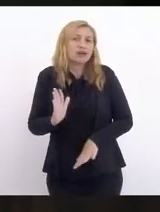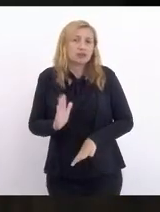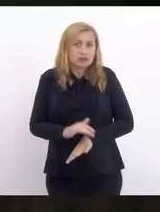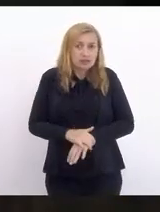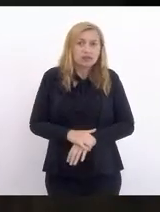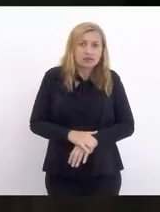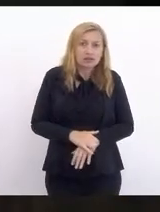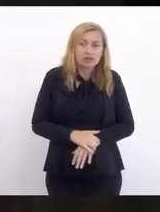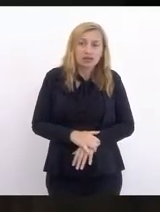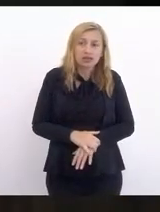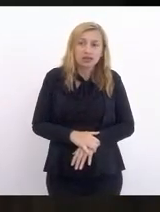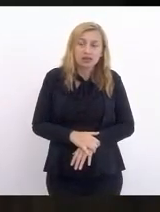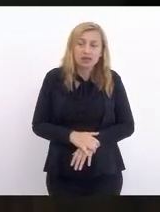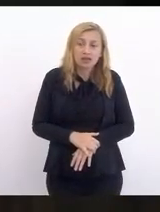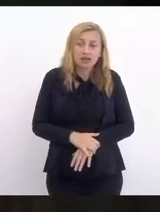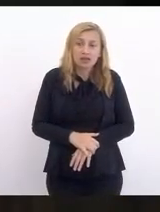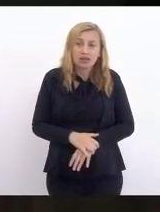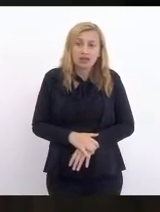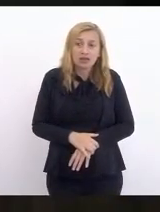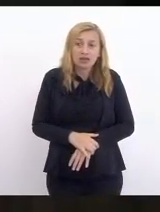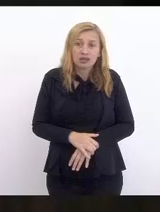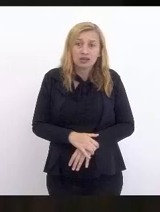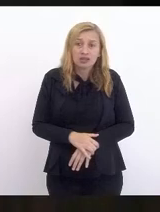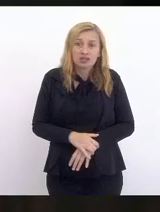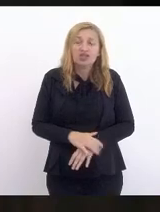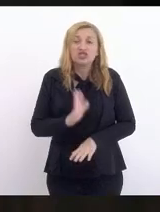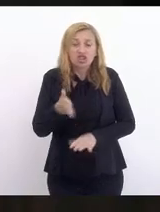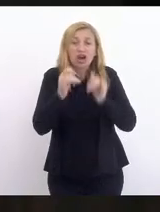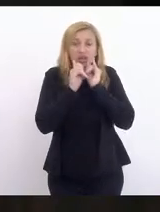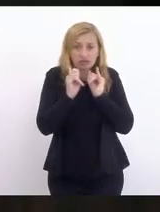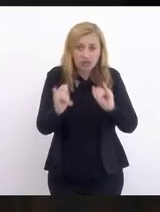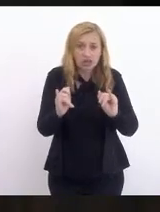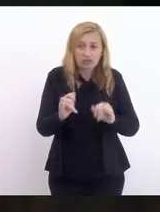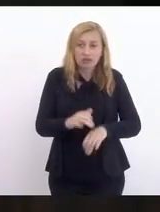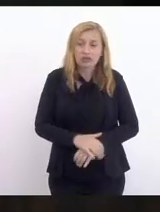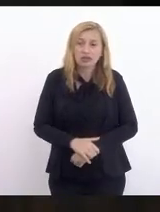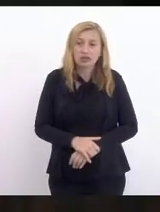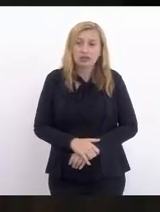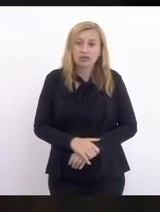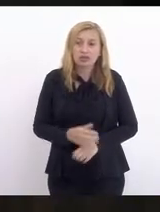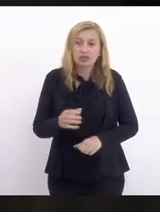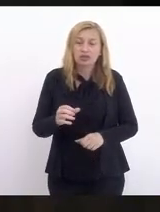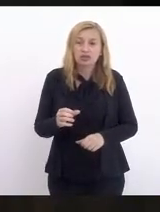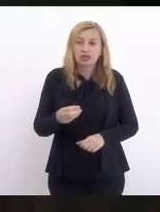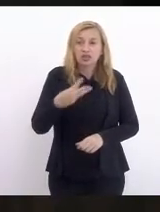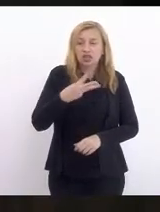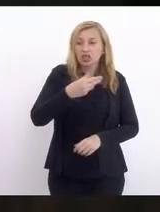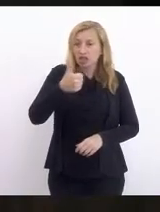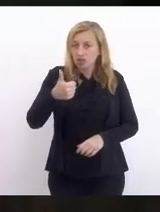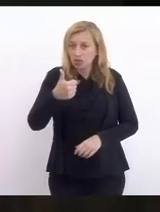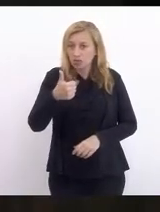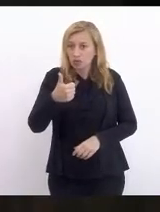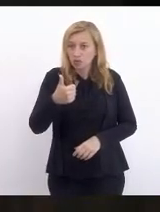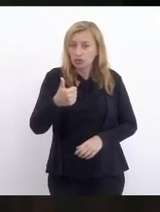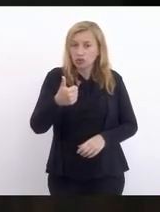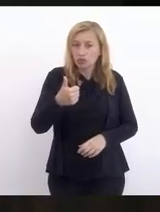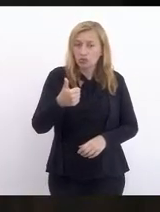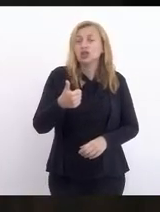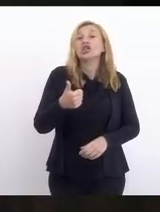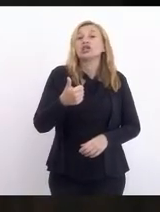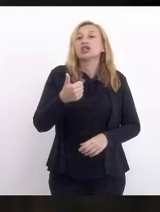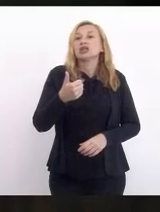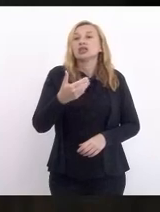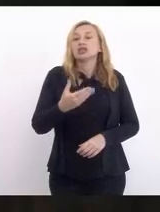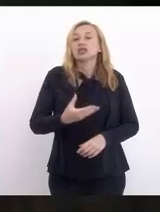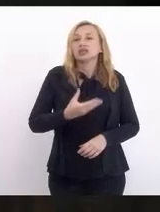ainda o teste já foi anunciado na virada do Trinta e Um de Dezembro para Janeiro